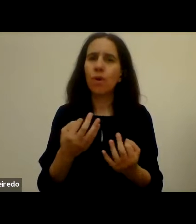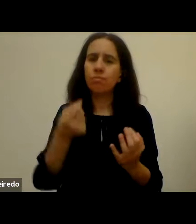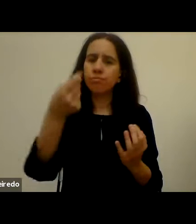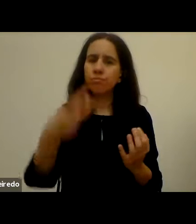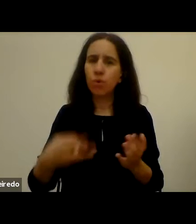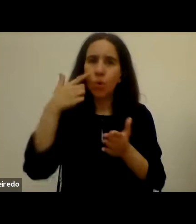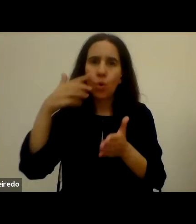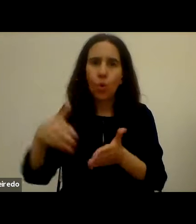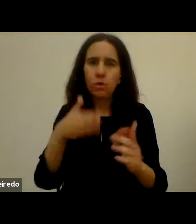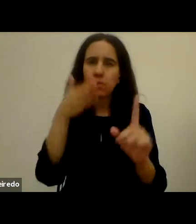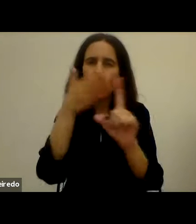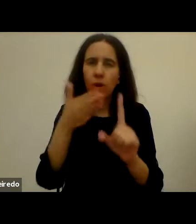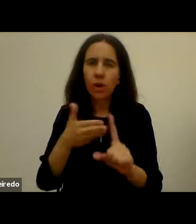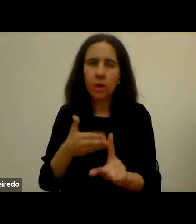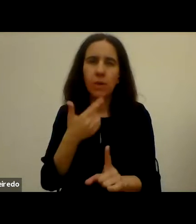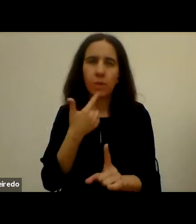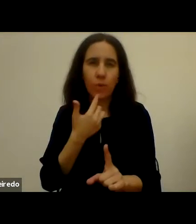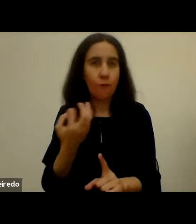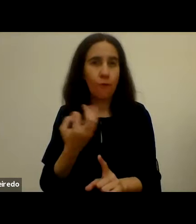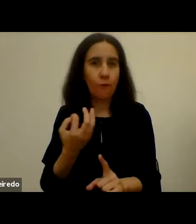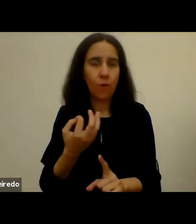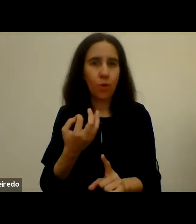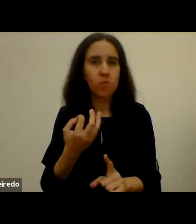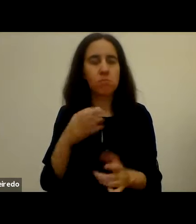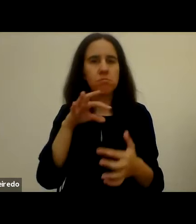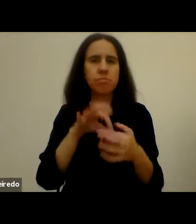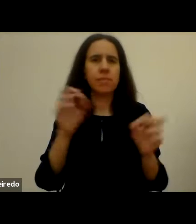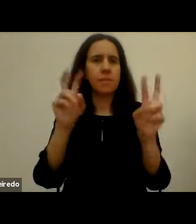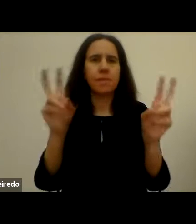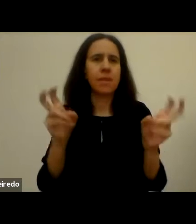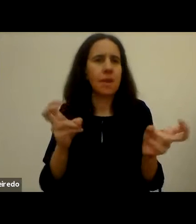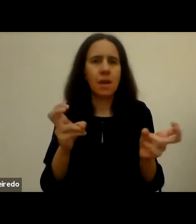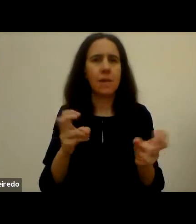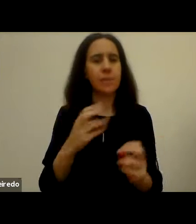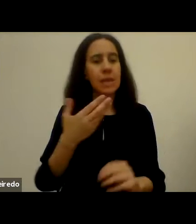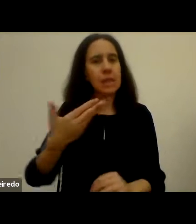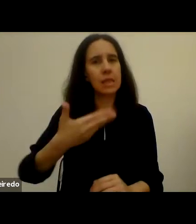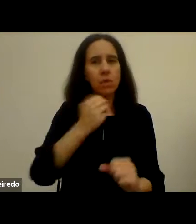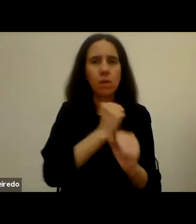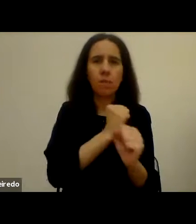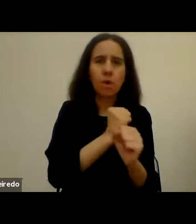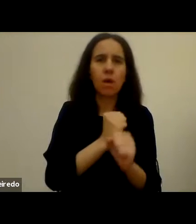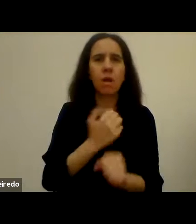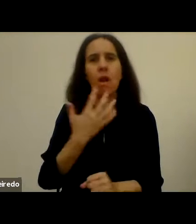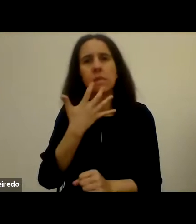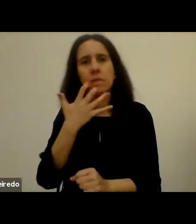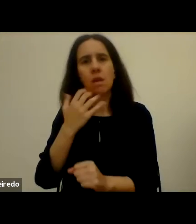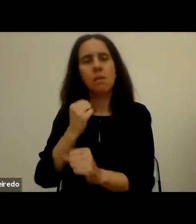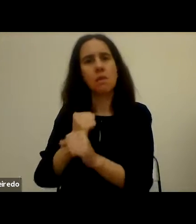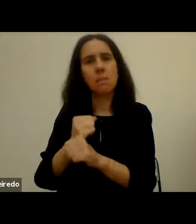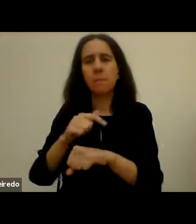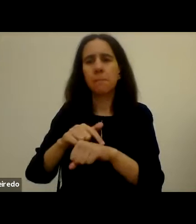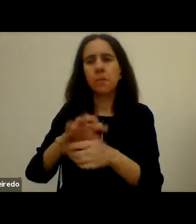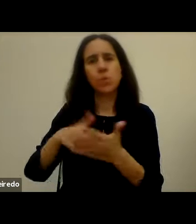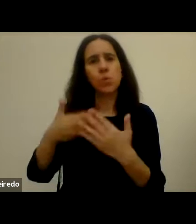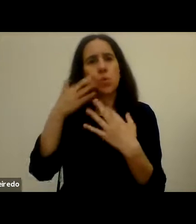de orientações muito concretas, quer em matéria de direitos laborais, a salvaguarda dos períodos normais de